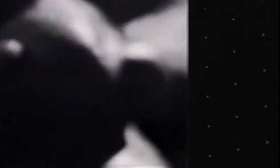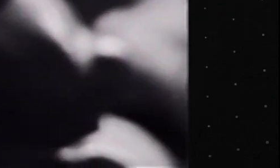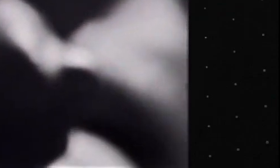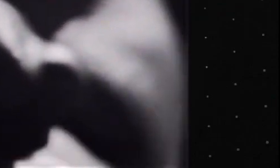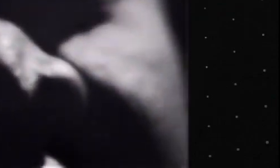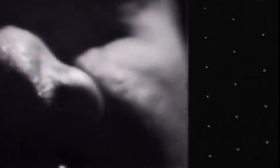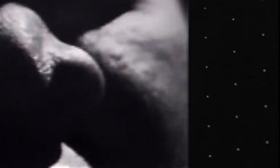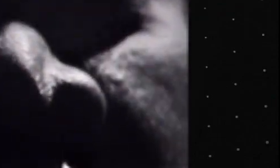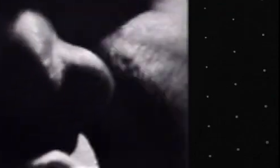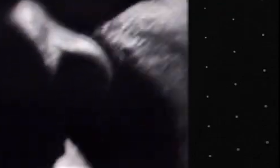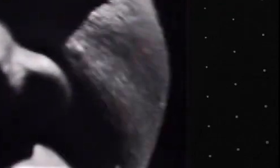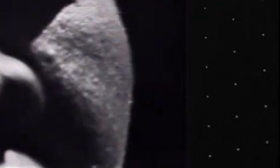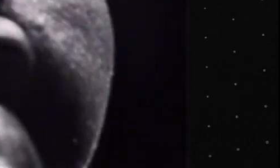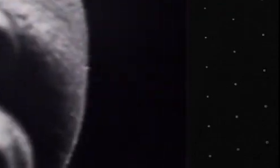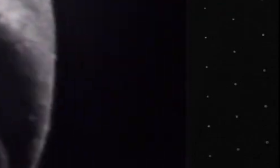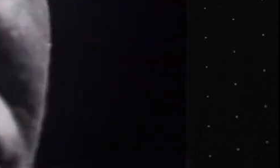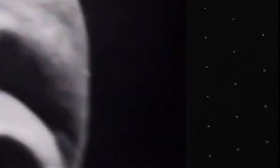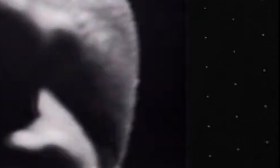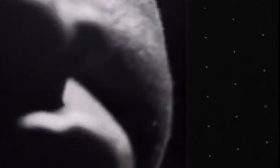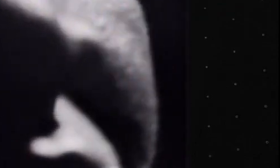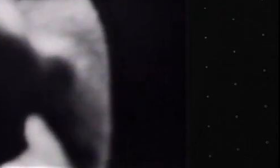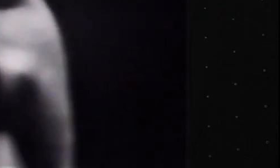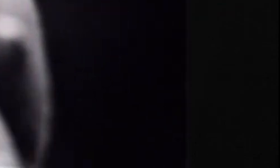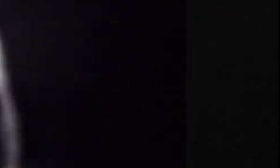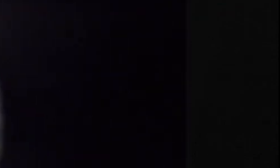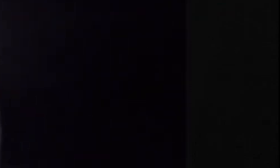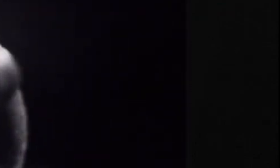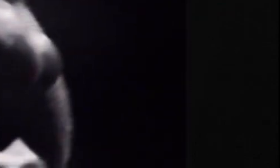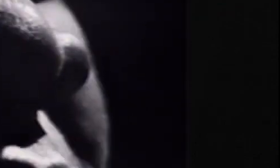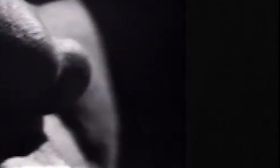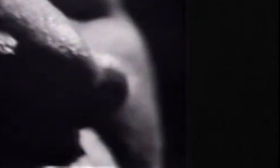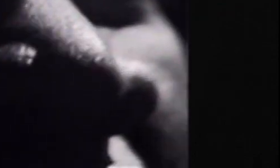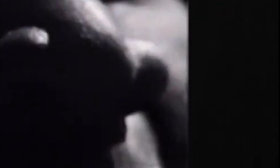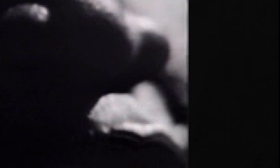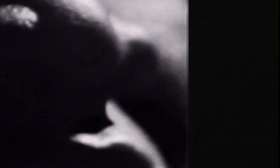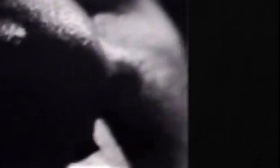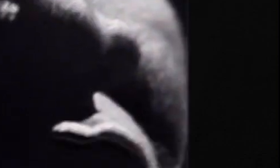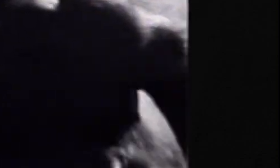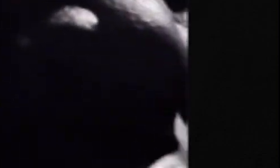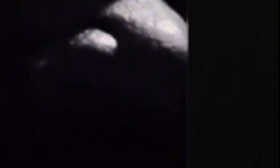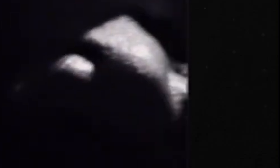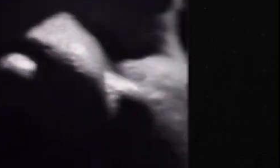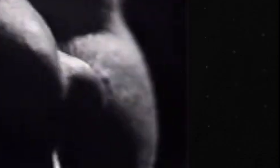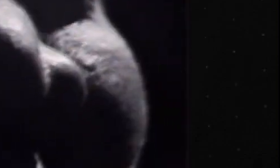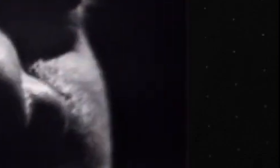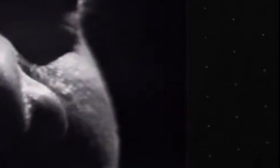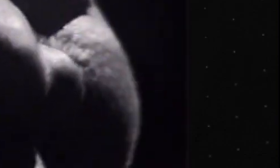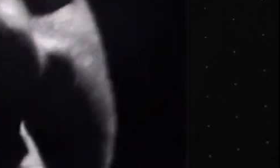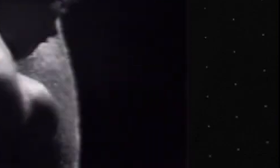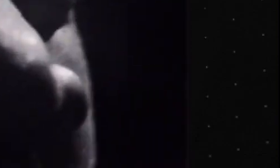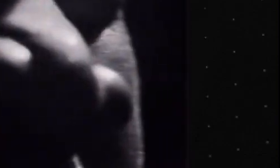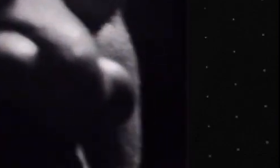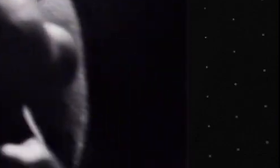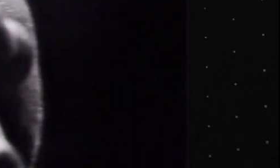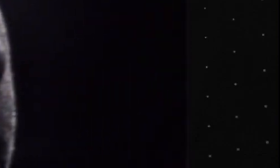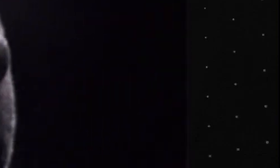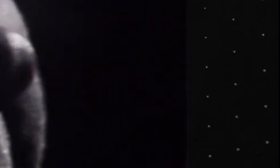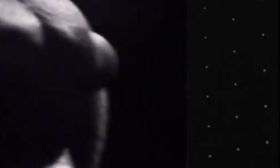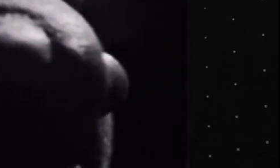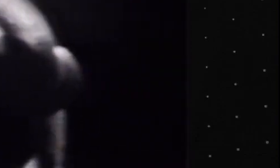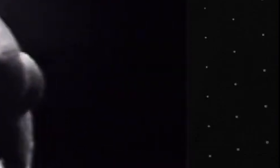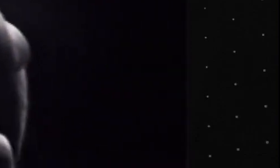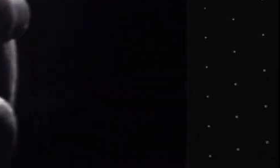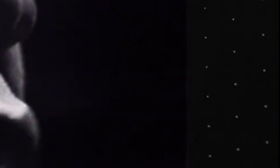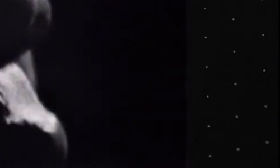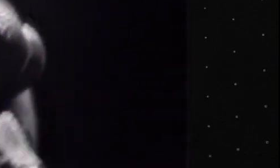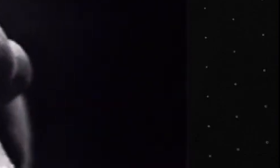lá do meu sertão. Os corregos novinhos não pode andar, ele puxa no embigo até matar. Carcará.